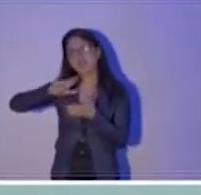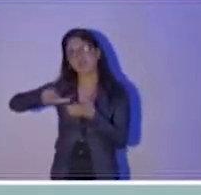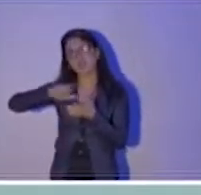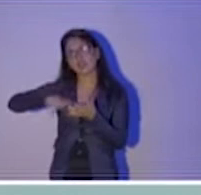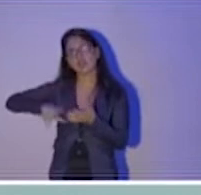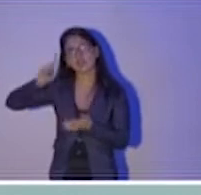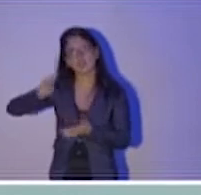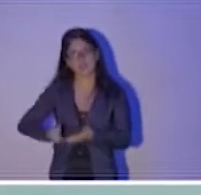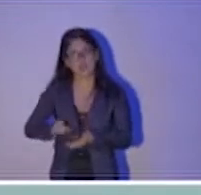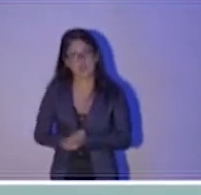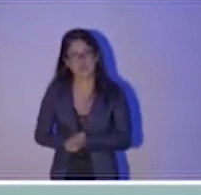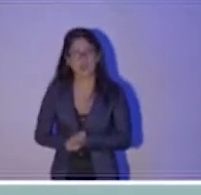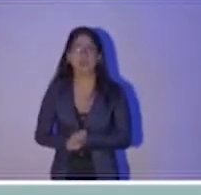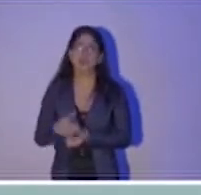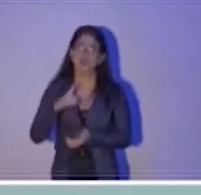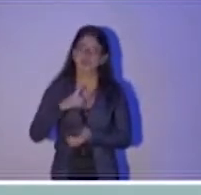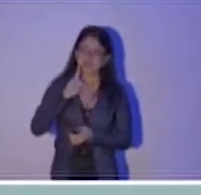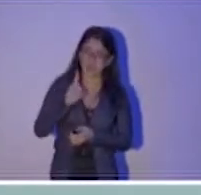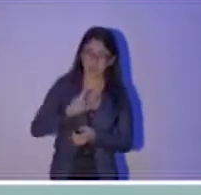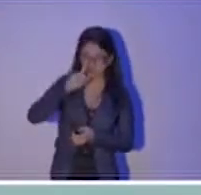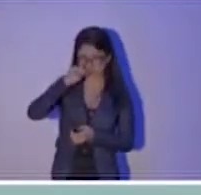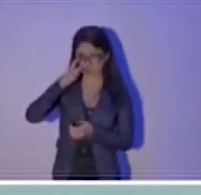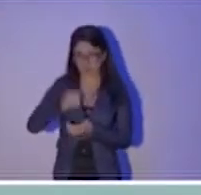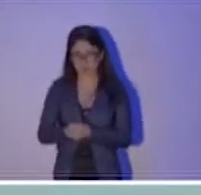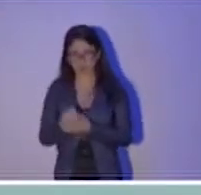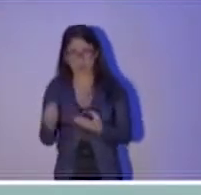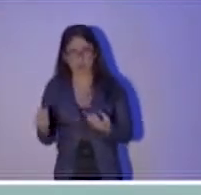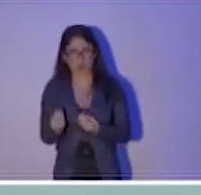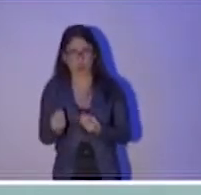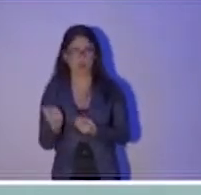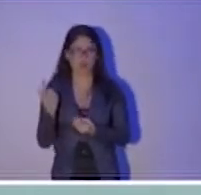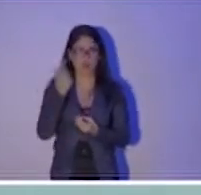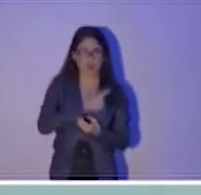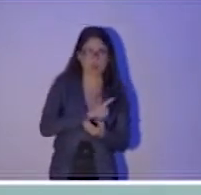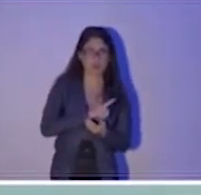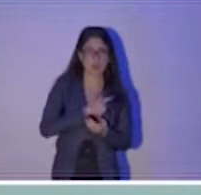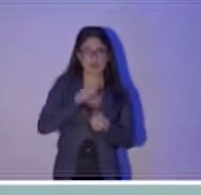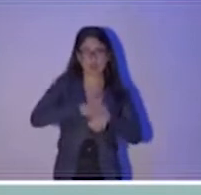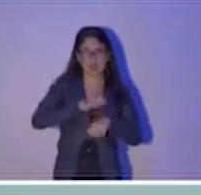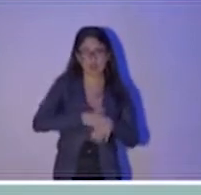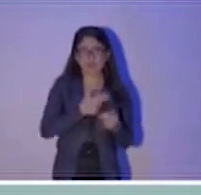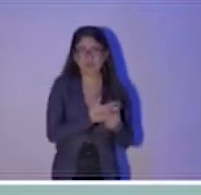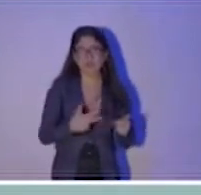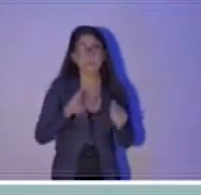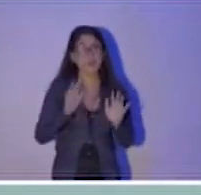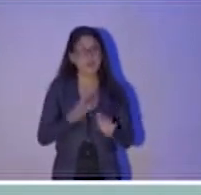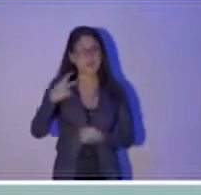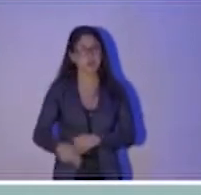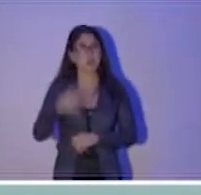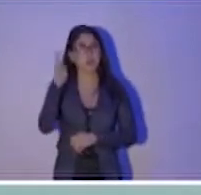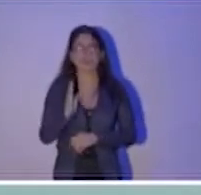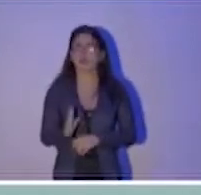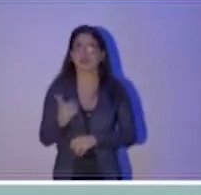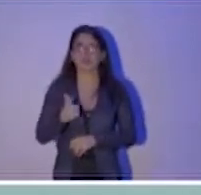Eu tenho o direito de decidir por onde eu vou fazer muitas coisas, mas esse país não tem mais o direito de